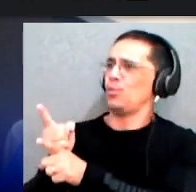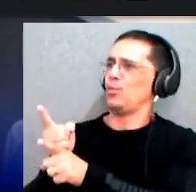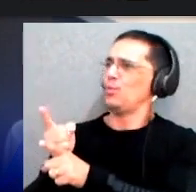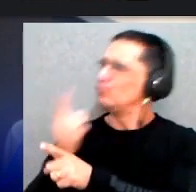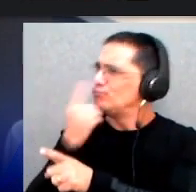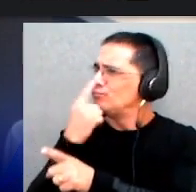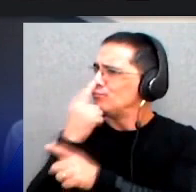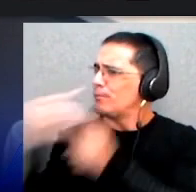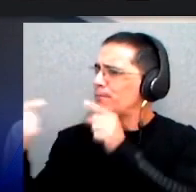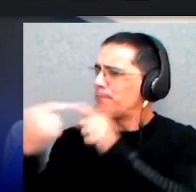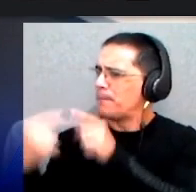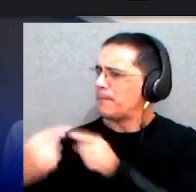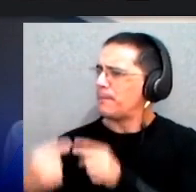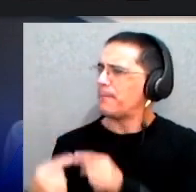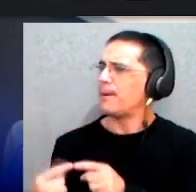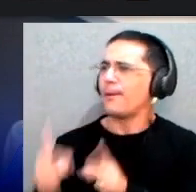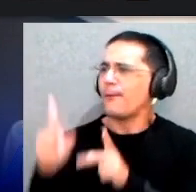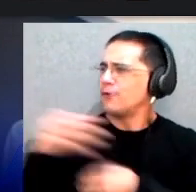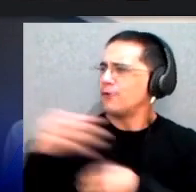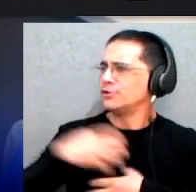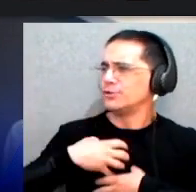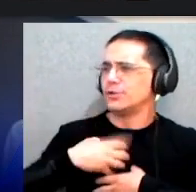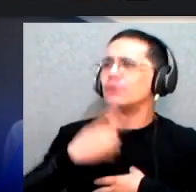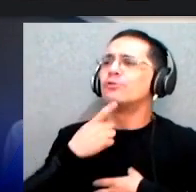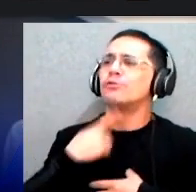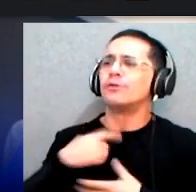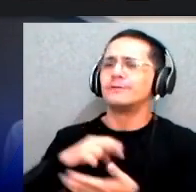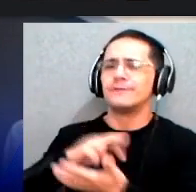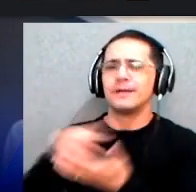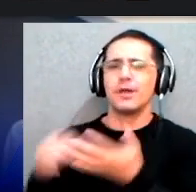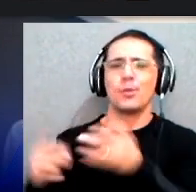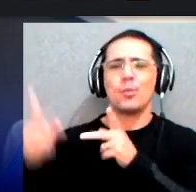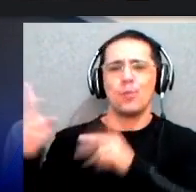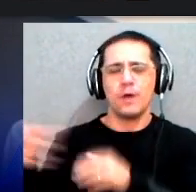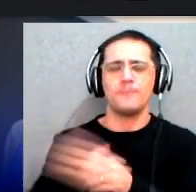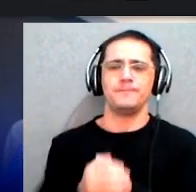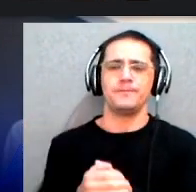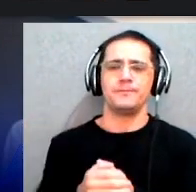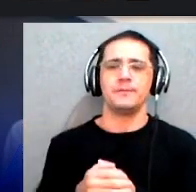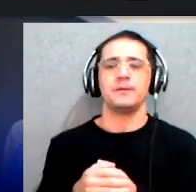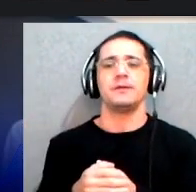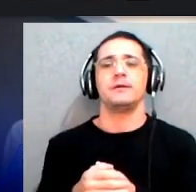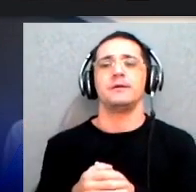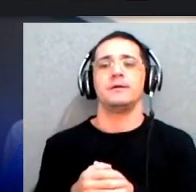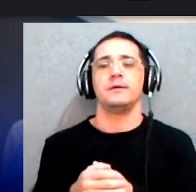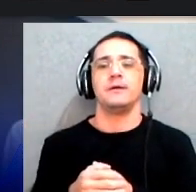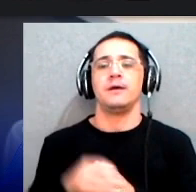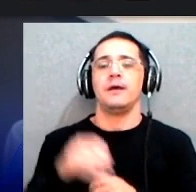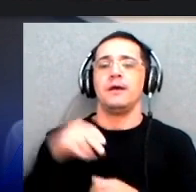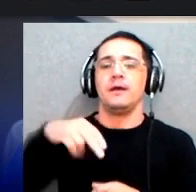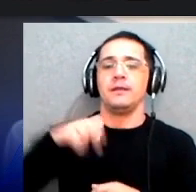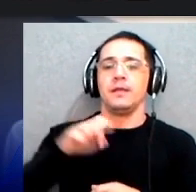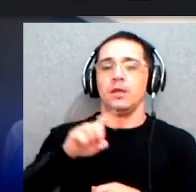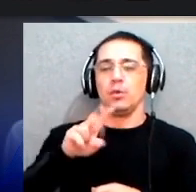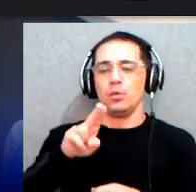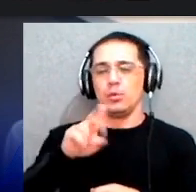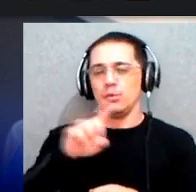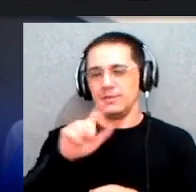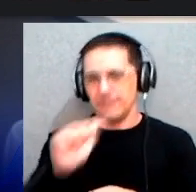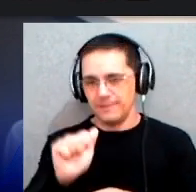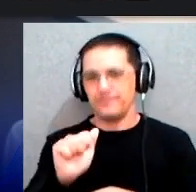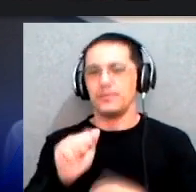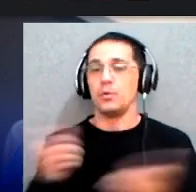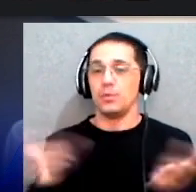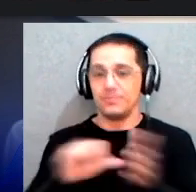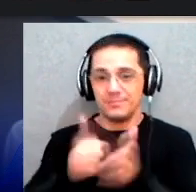doutora Dineia, um grande prazer, mais uma oportunidade que a gente está junto. Doutora Neuza, que eu também estou conhecendo hoje e